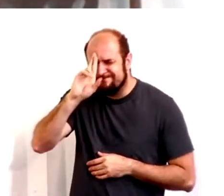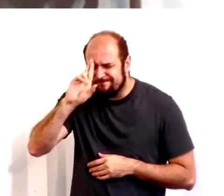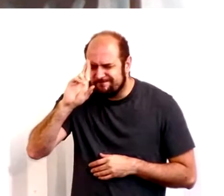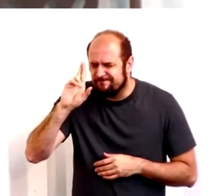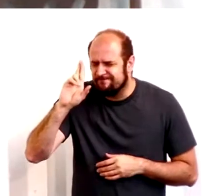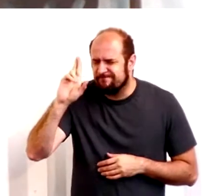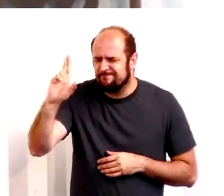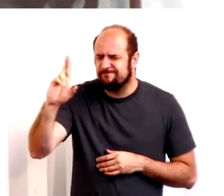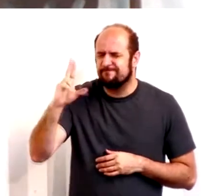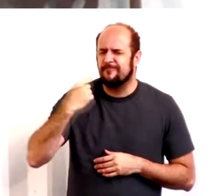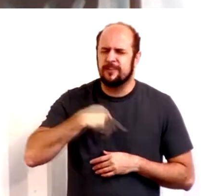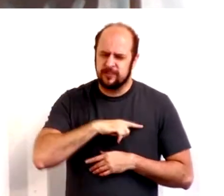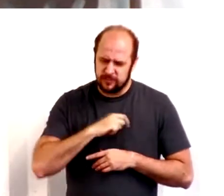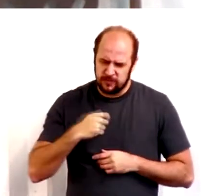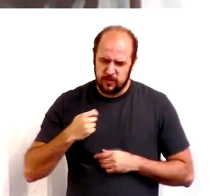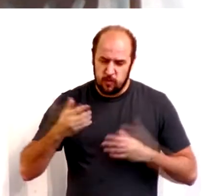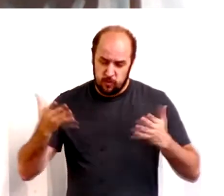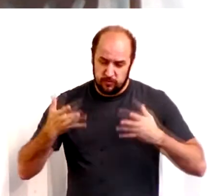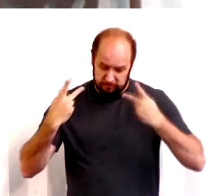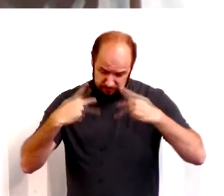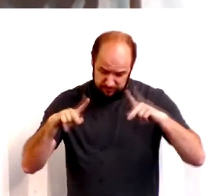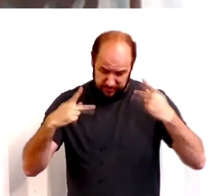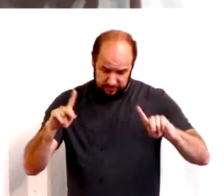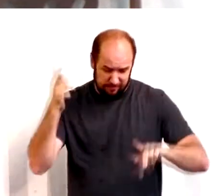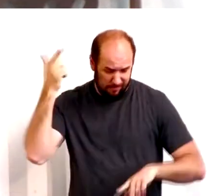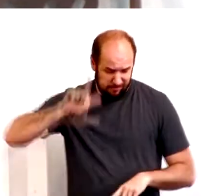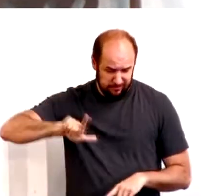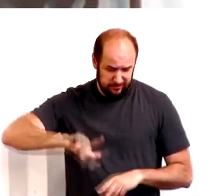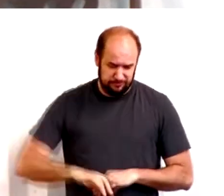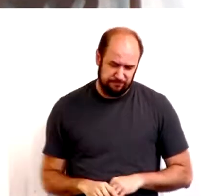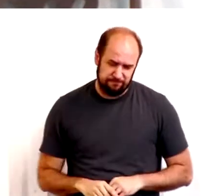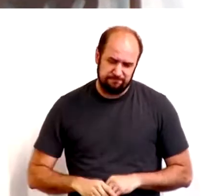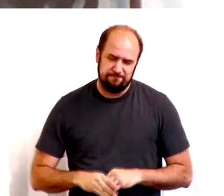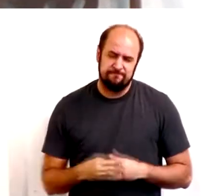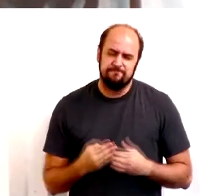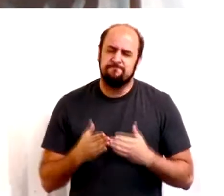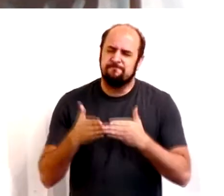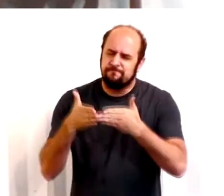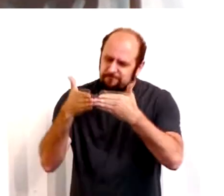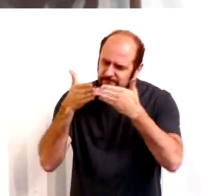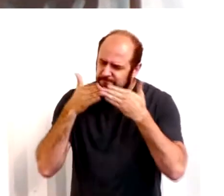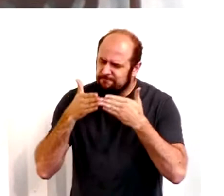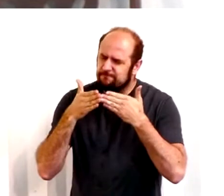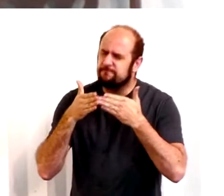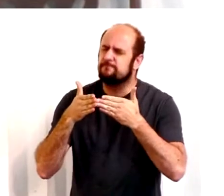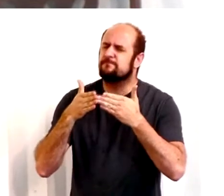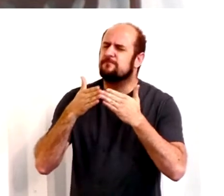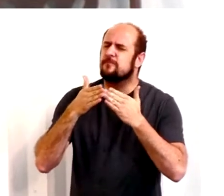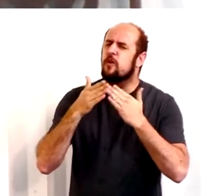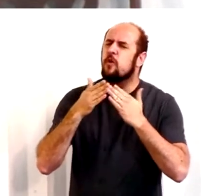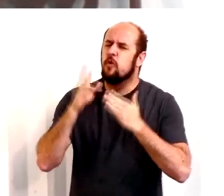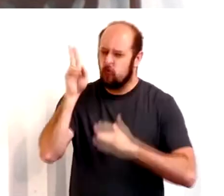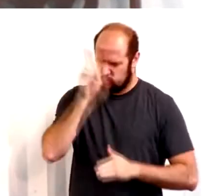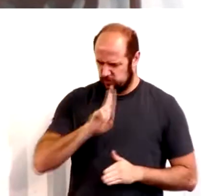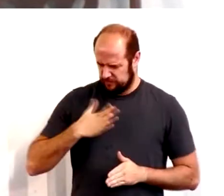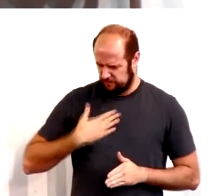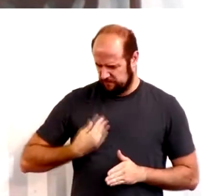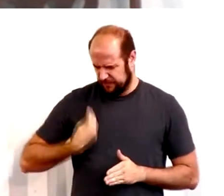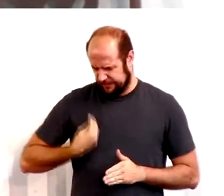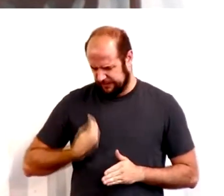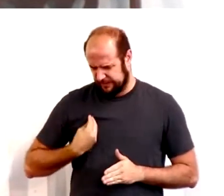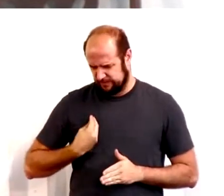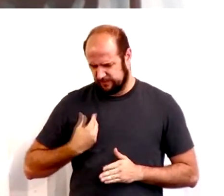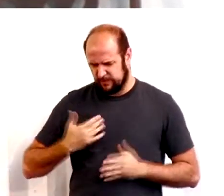o teu servo poderá expor a tua verdade. Por isso, use-o com poder e graça, para que saiamos